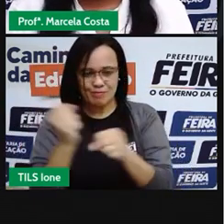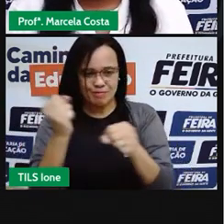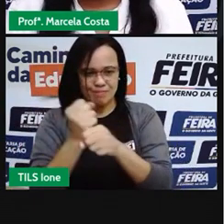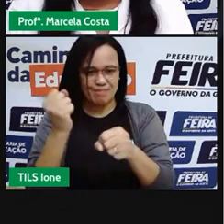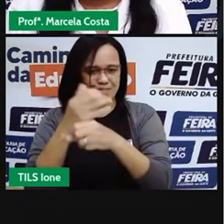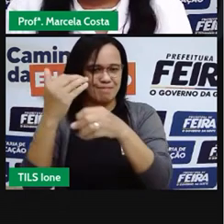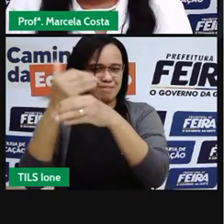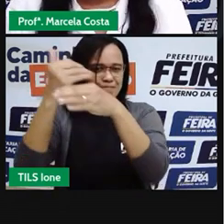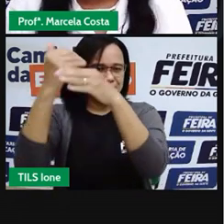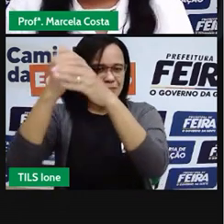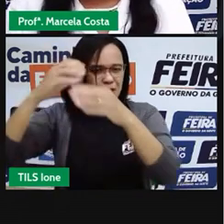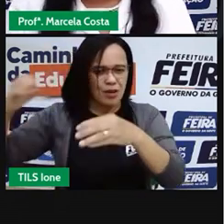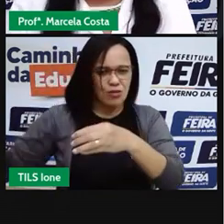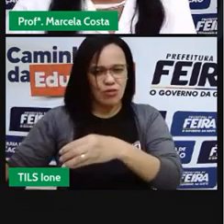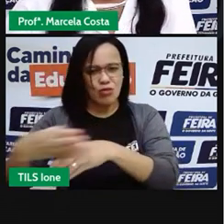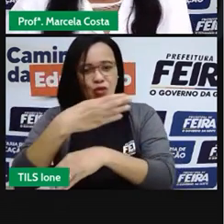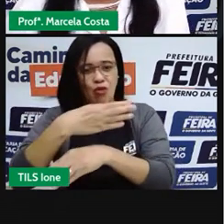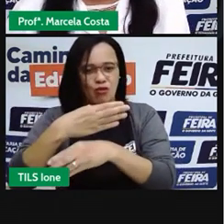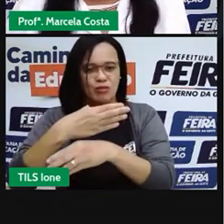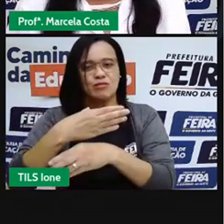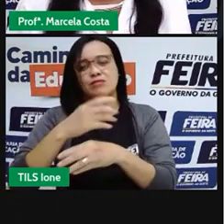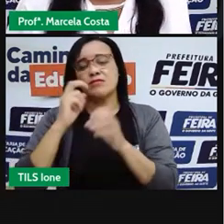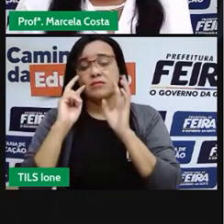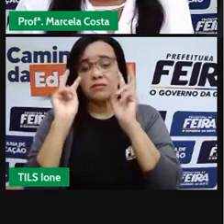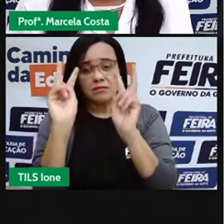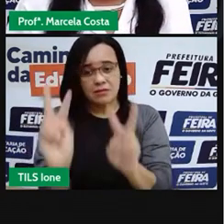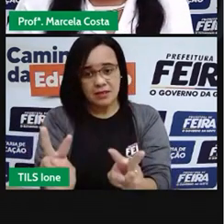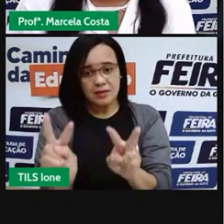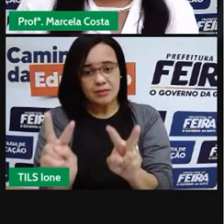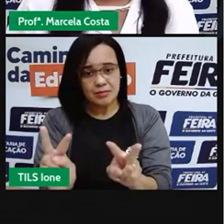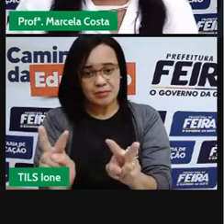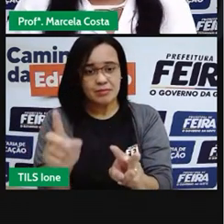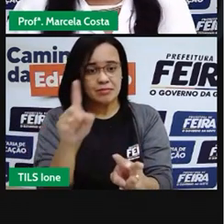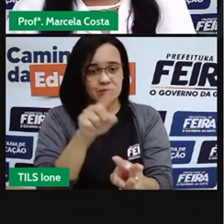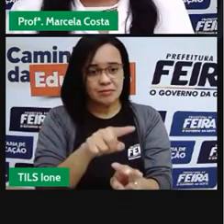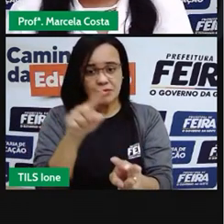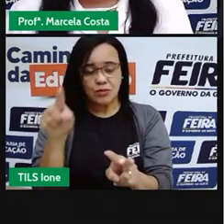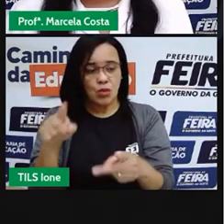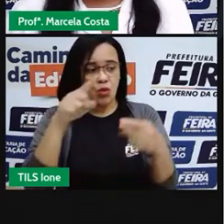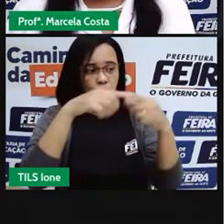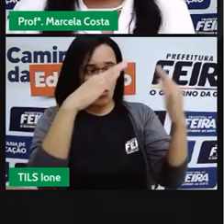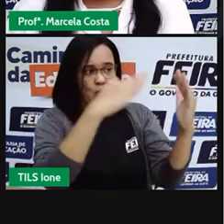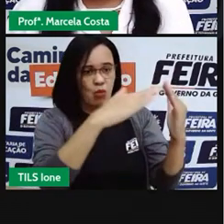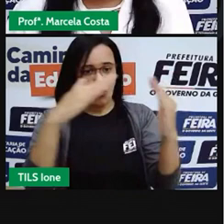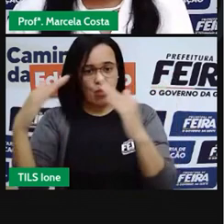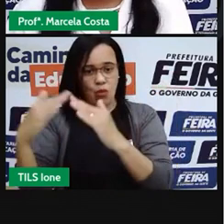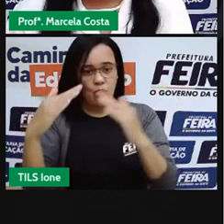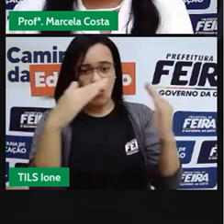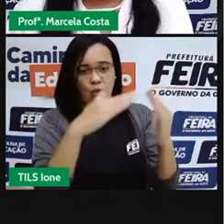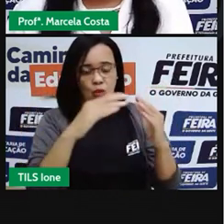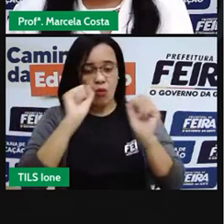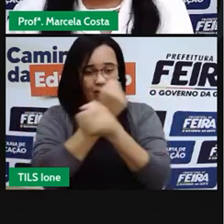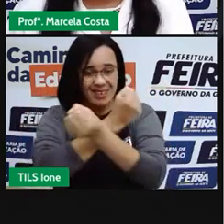reformada. Olha aqui o casarão Prós da Mota e o casarão Olhos d'Água.